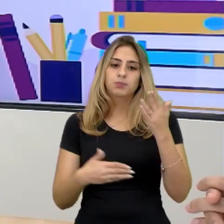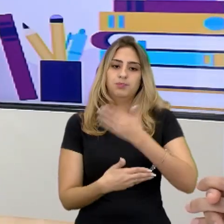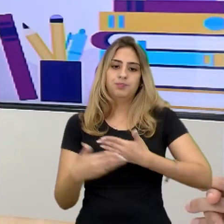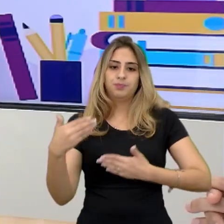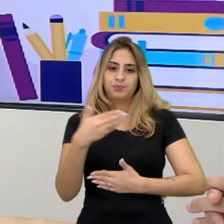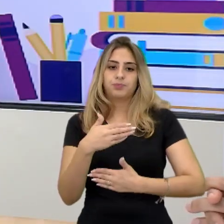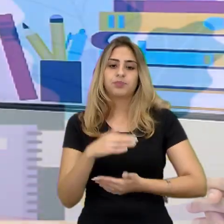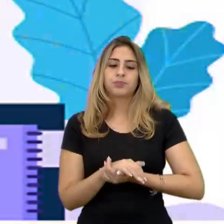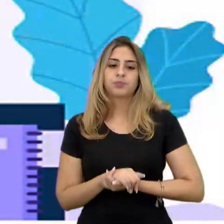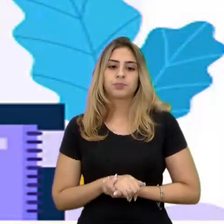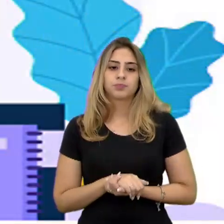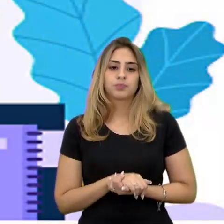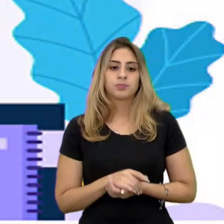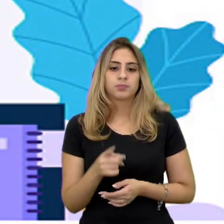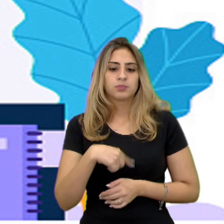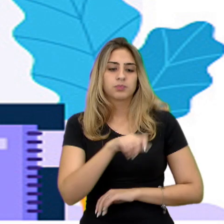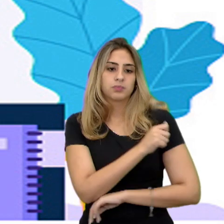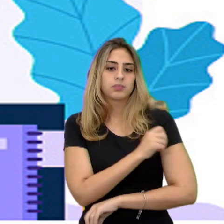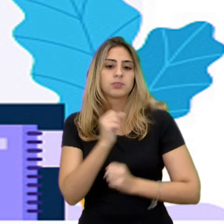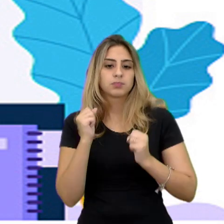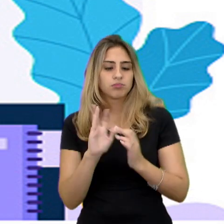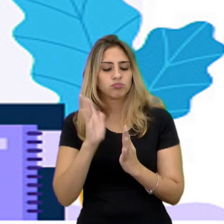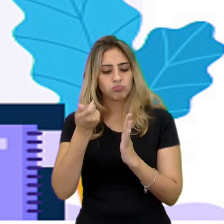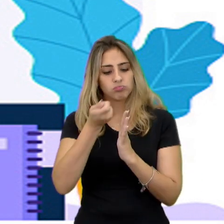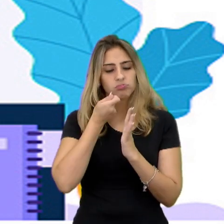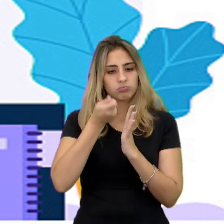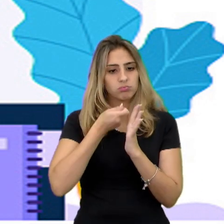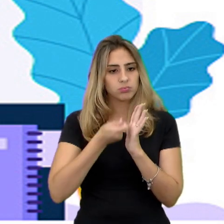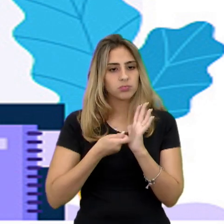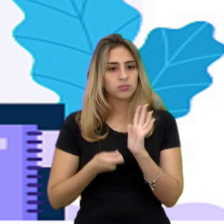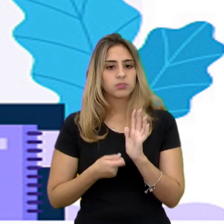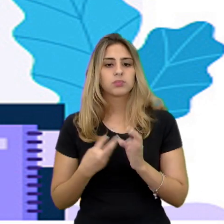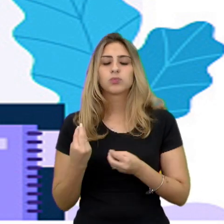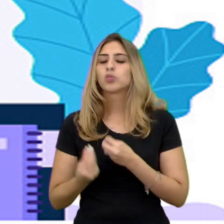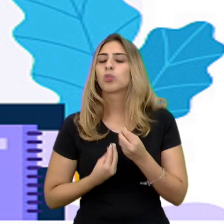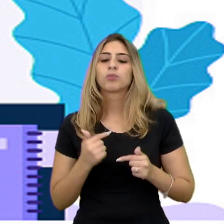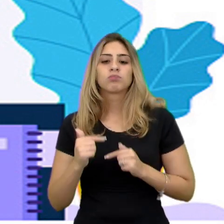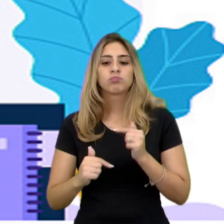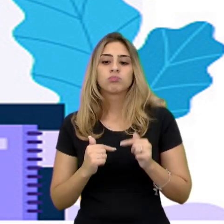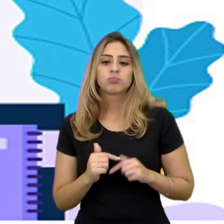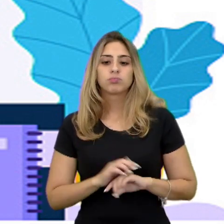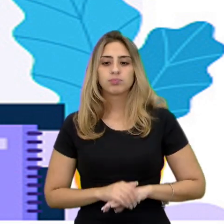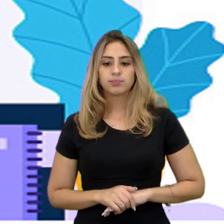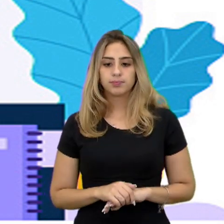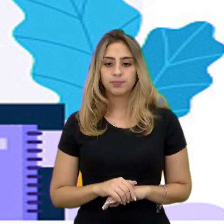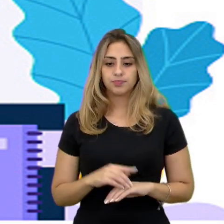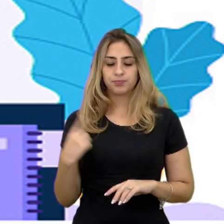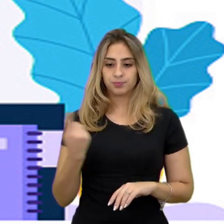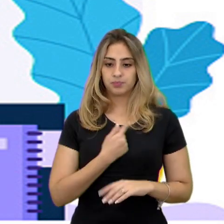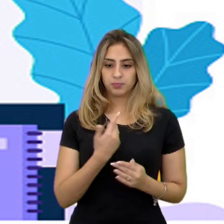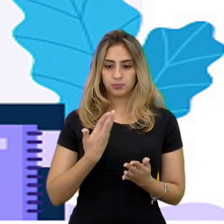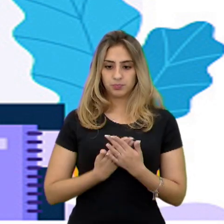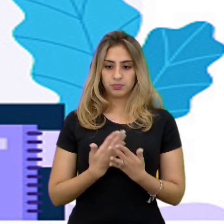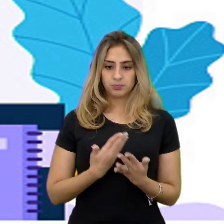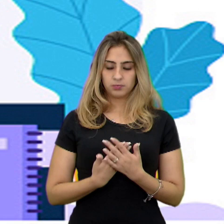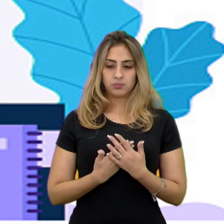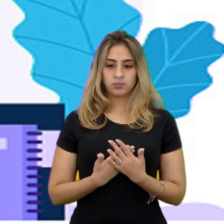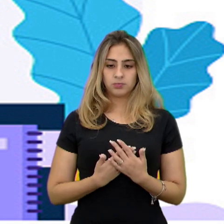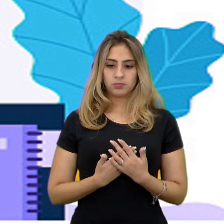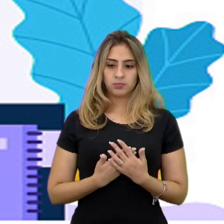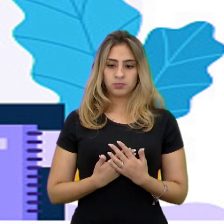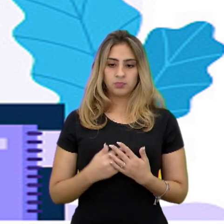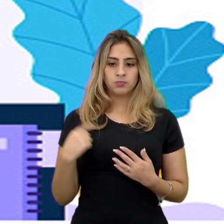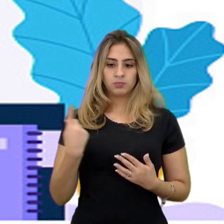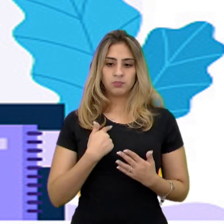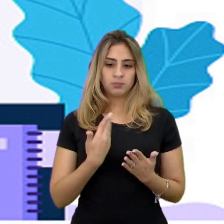tela, aí os estudantes já podem até anotar, então já anotem como vai funcionar as nossas aulas, como funcionarão